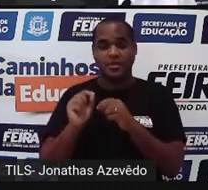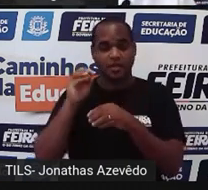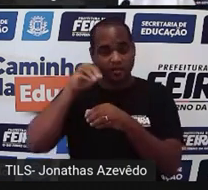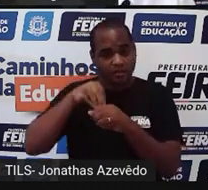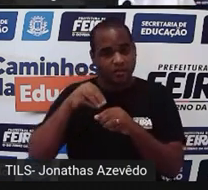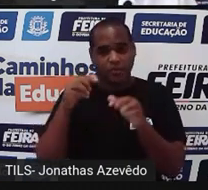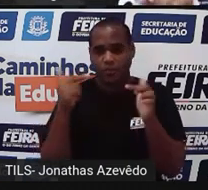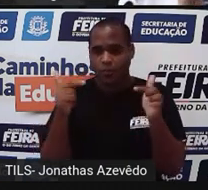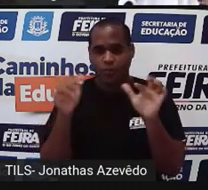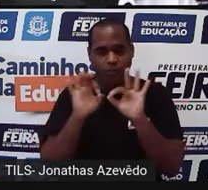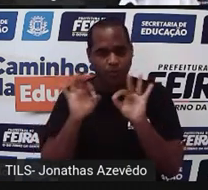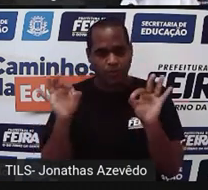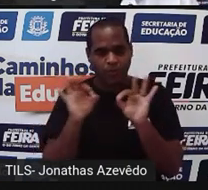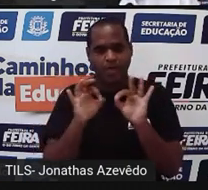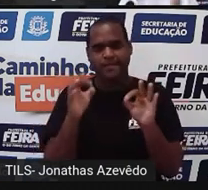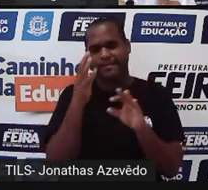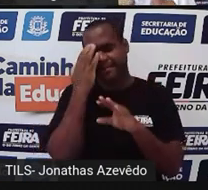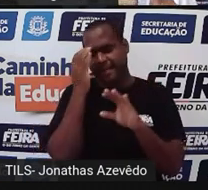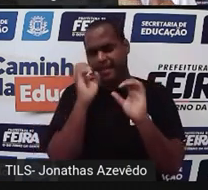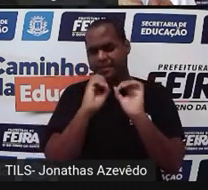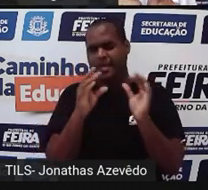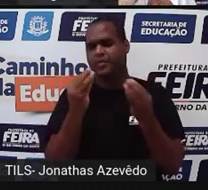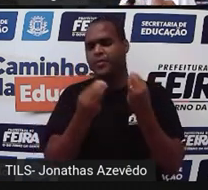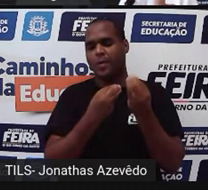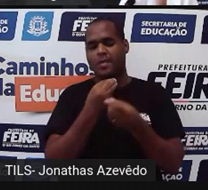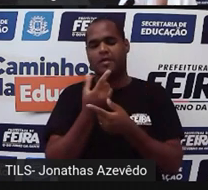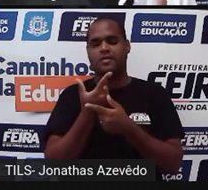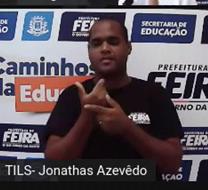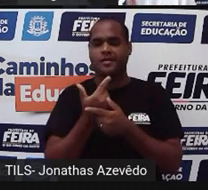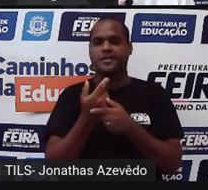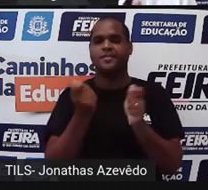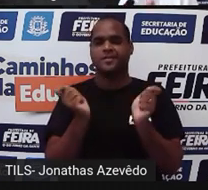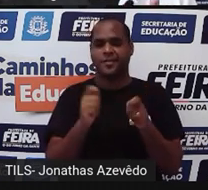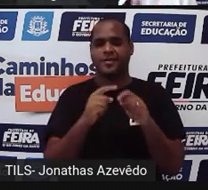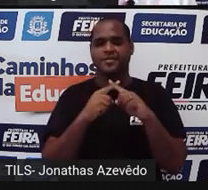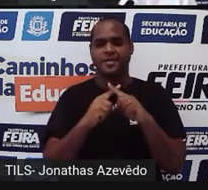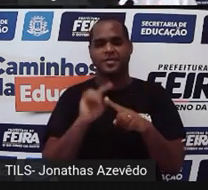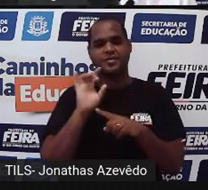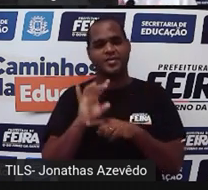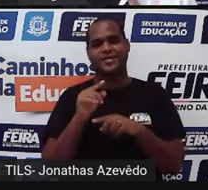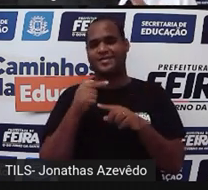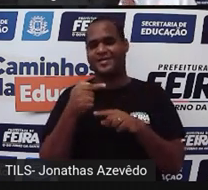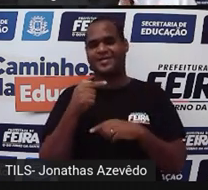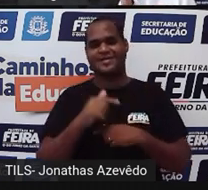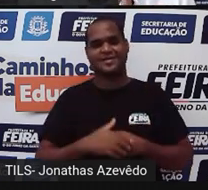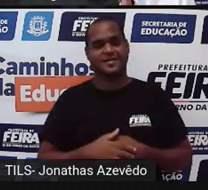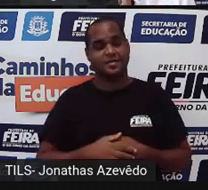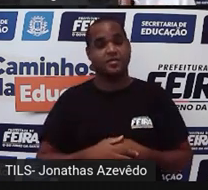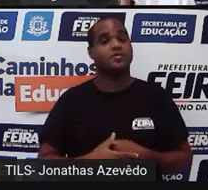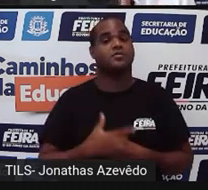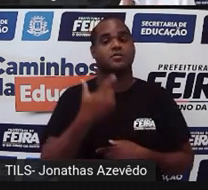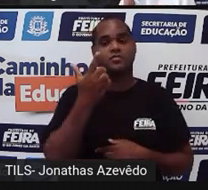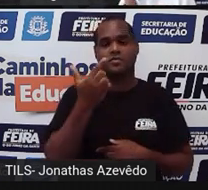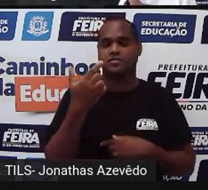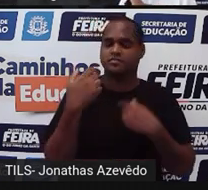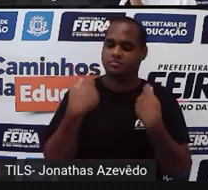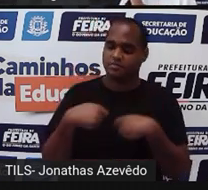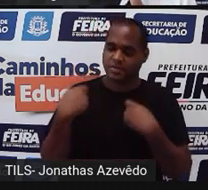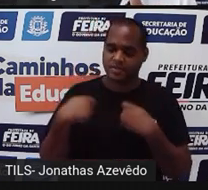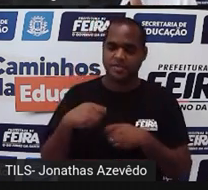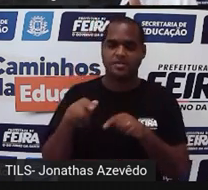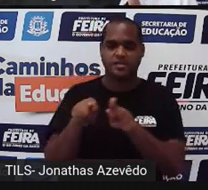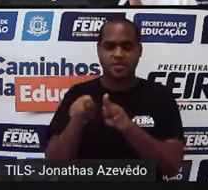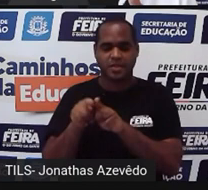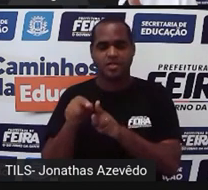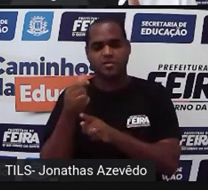dos parênteses, dá a entender que o 12 vai multiplicar só o 7. E o 12 tem que multiplicar